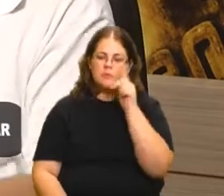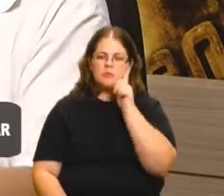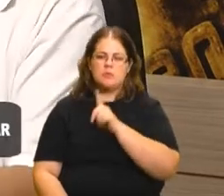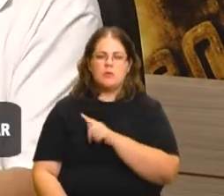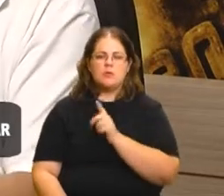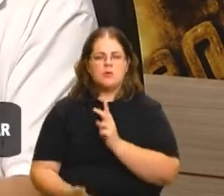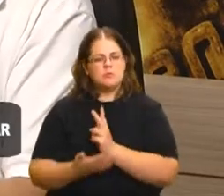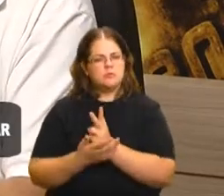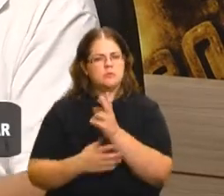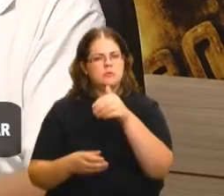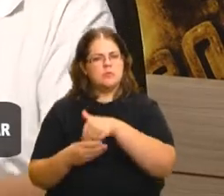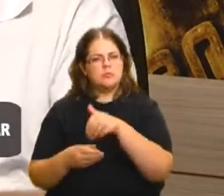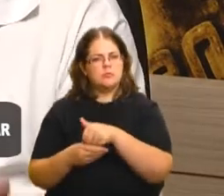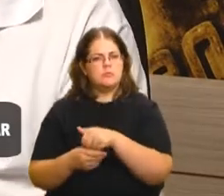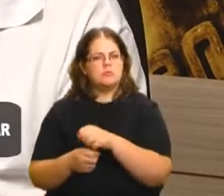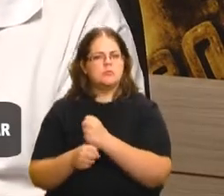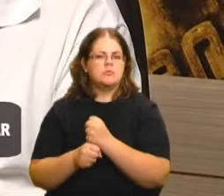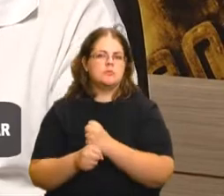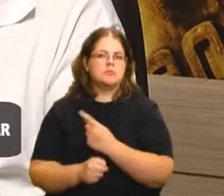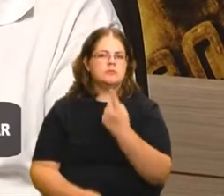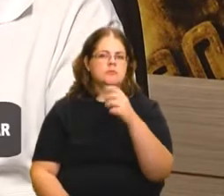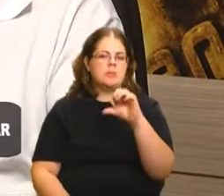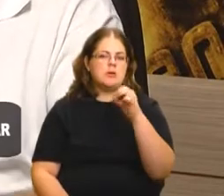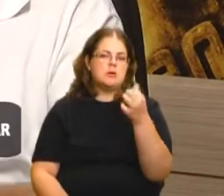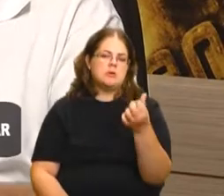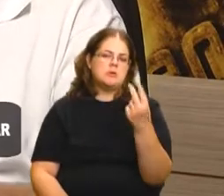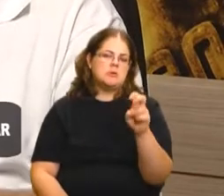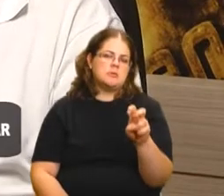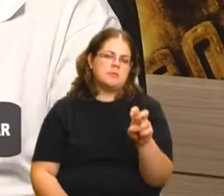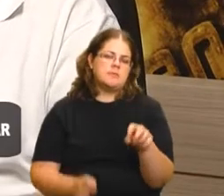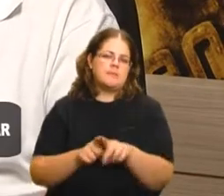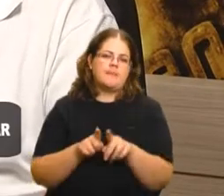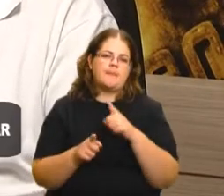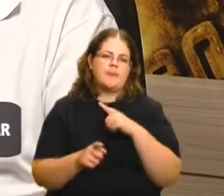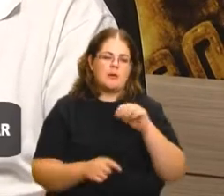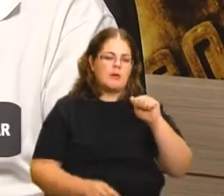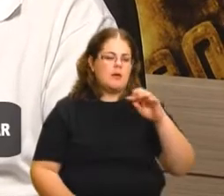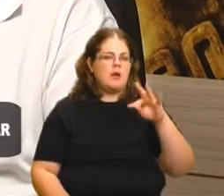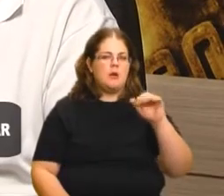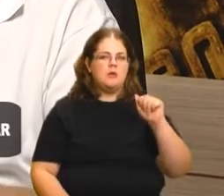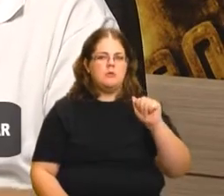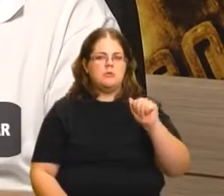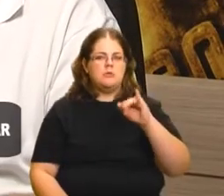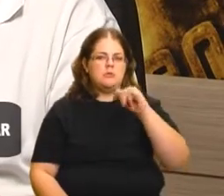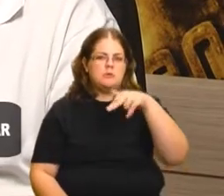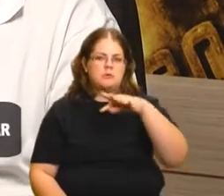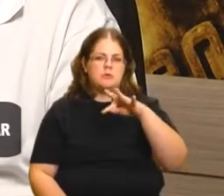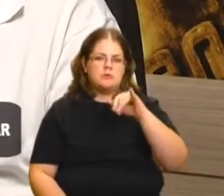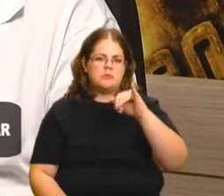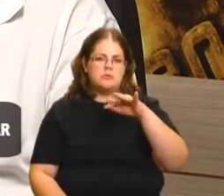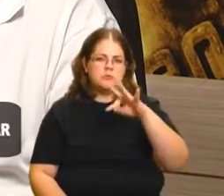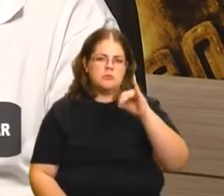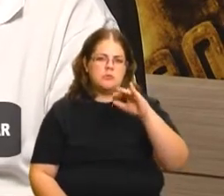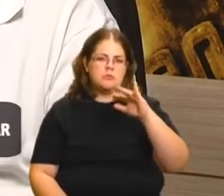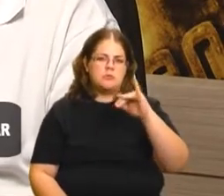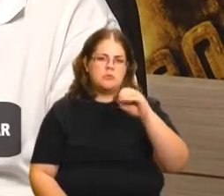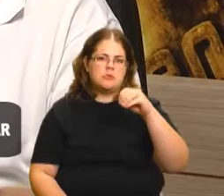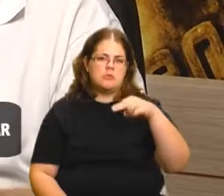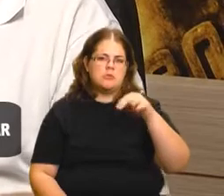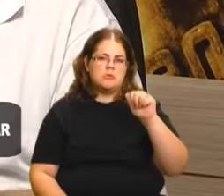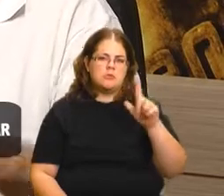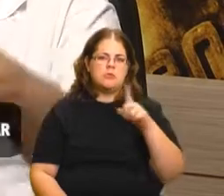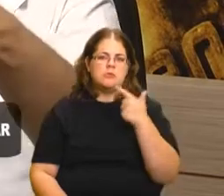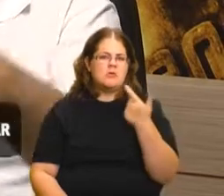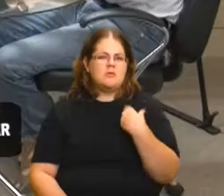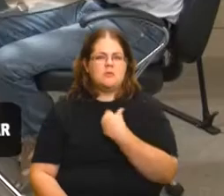eleições de 1965, mantém o Congresso funcionando. É editado o ato institucional, que não tinha número, inclusive, porque seria o único,